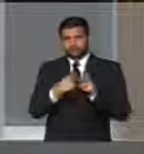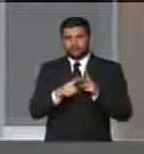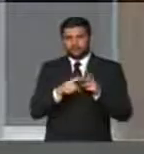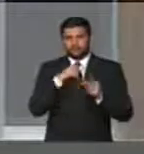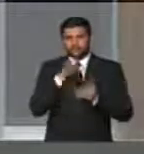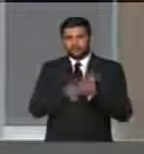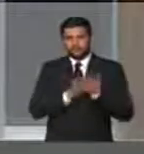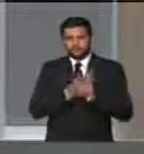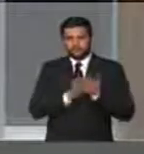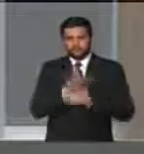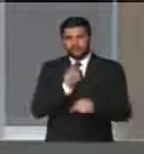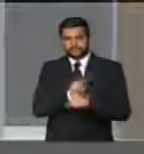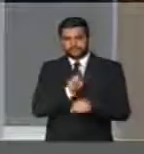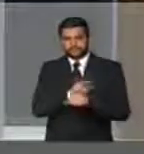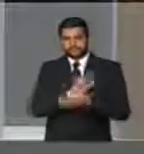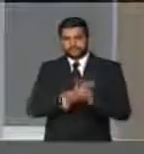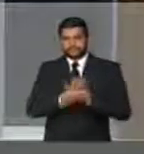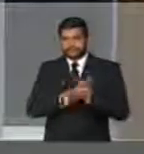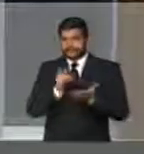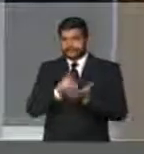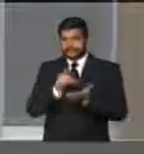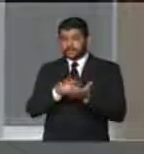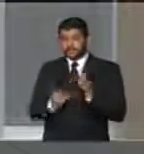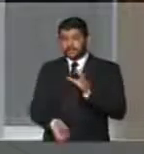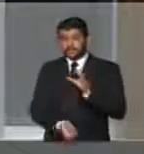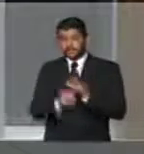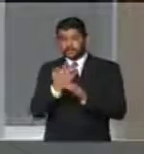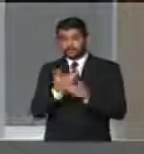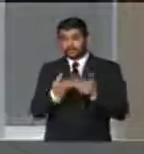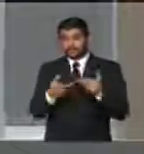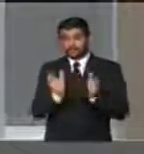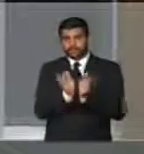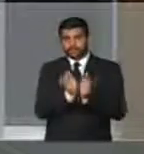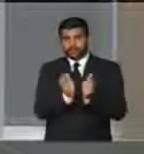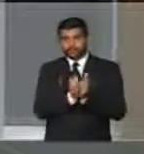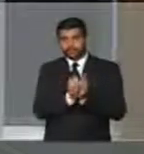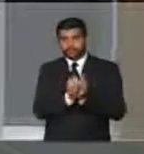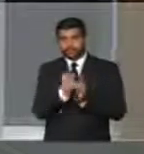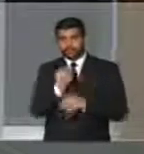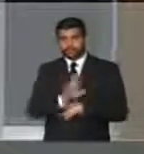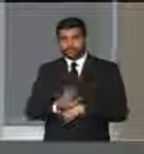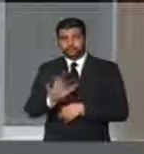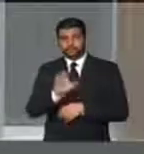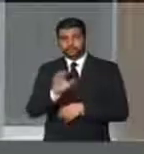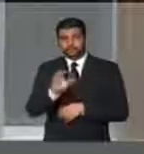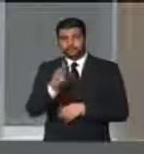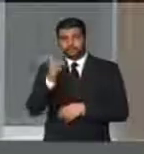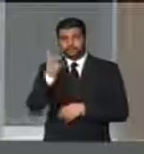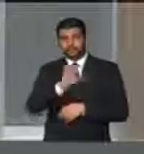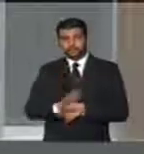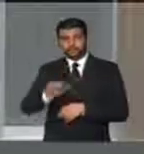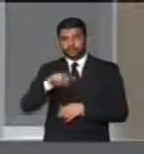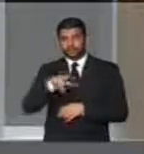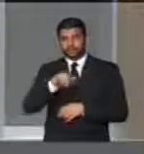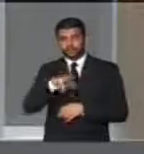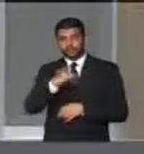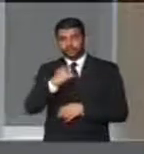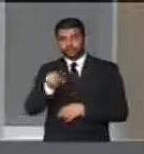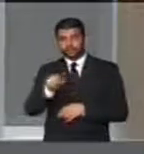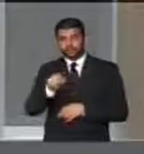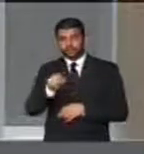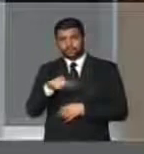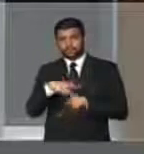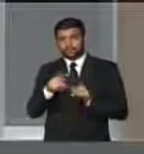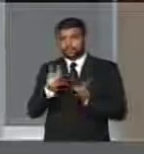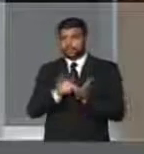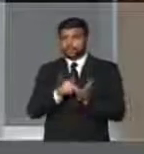nenhum controle. Na verdade, nós estamos criando nesse novo código uma agência nacional de mineração,